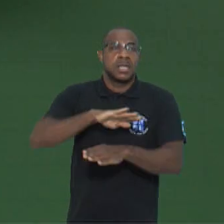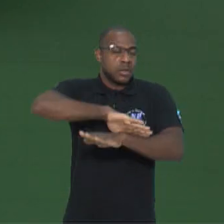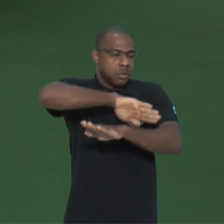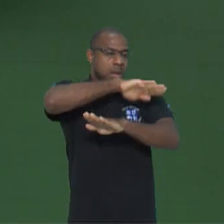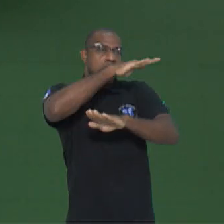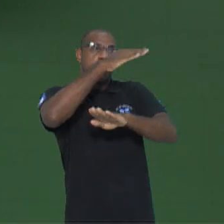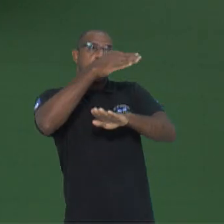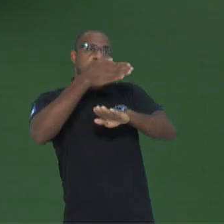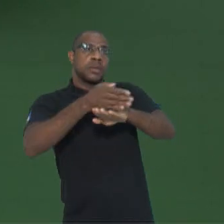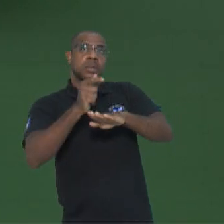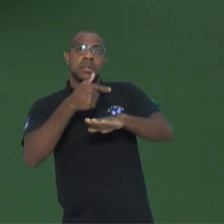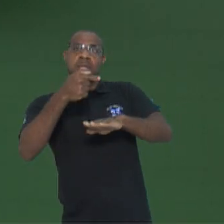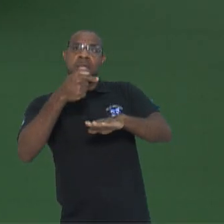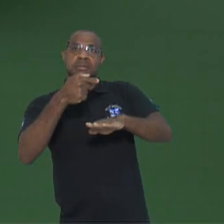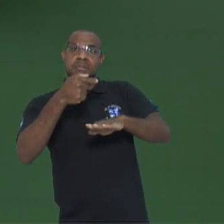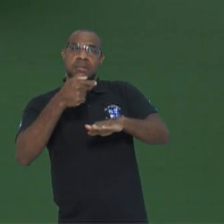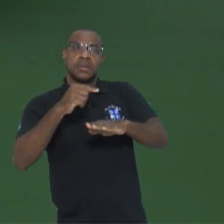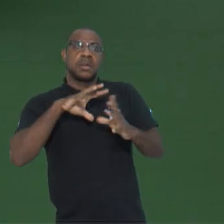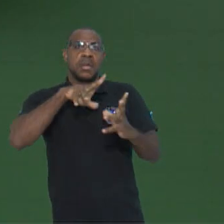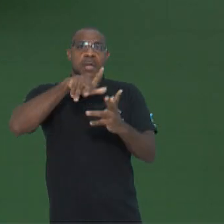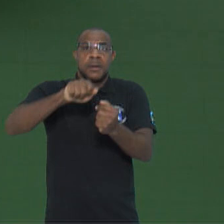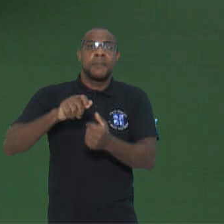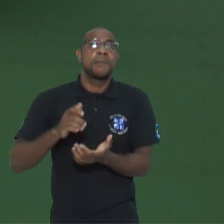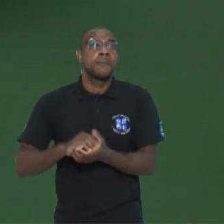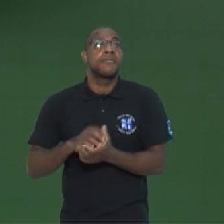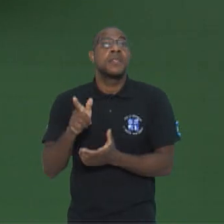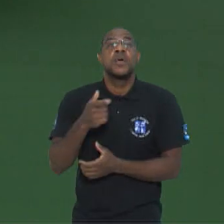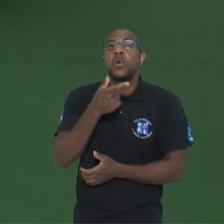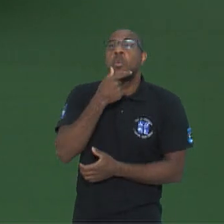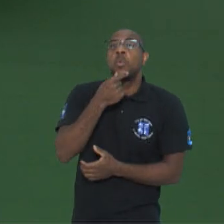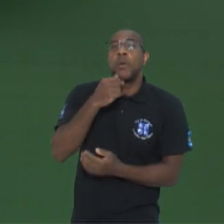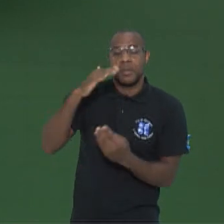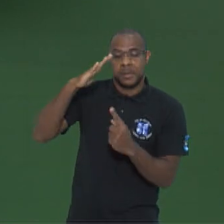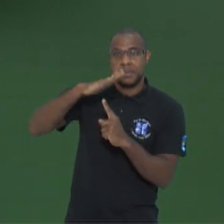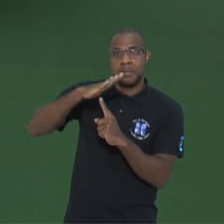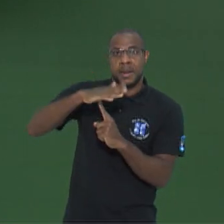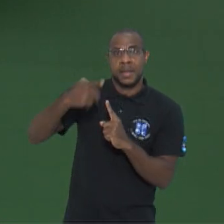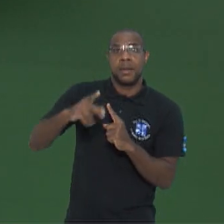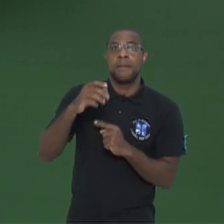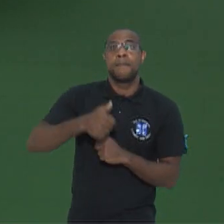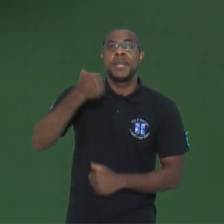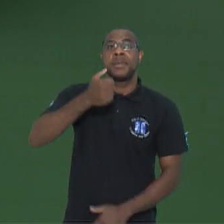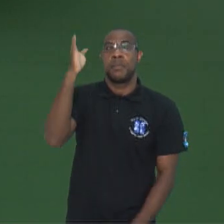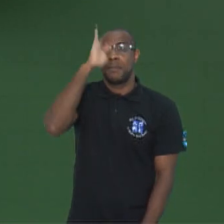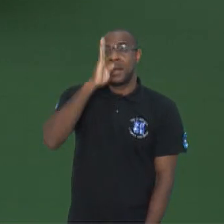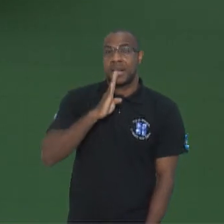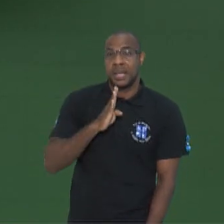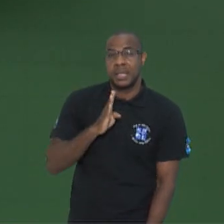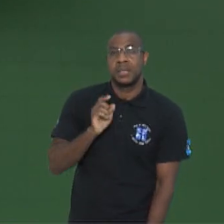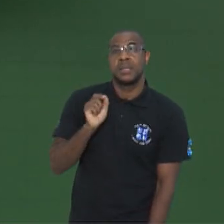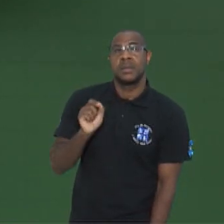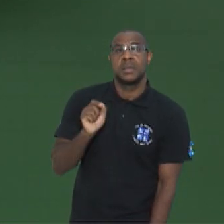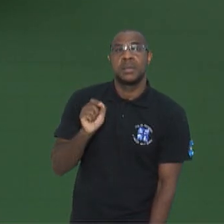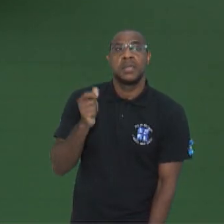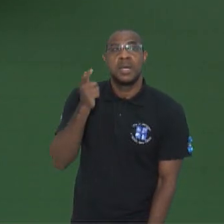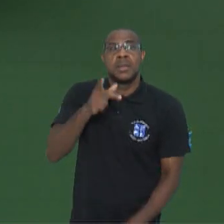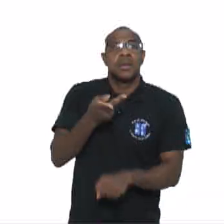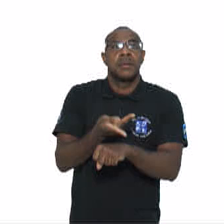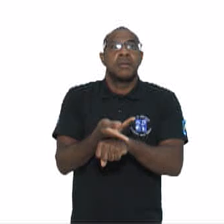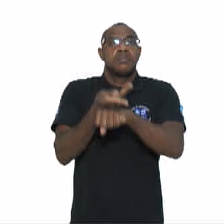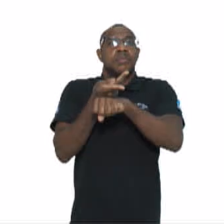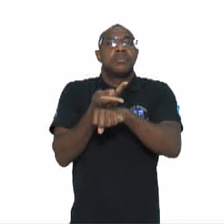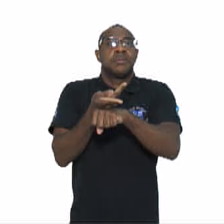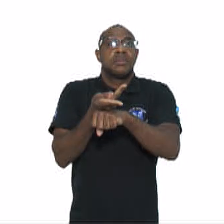cumes. E nós temos um paranaense que foi o primeiro paranaense, o primeiro brasileiro a conquistar esses 7 cumes, que é